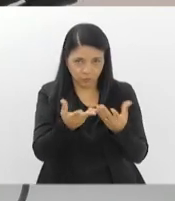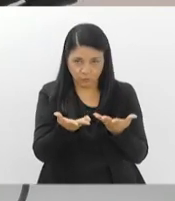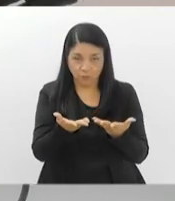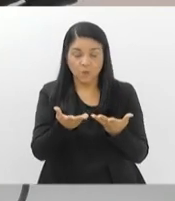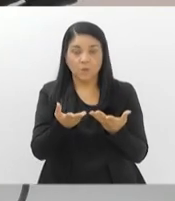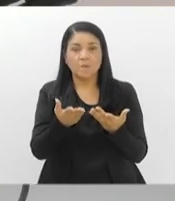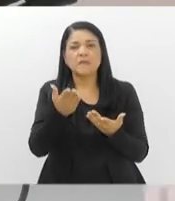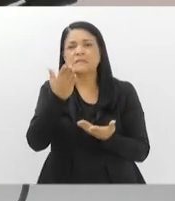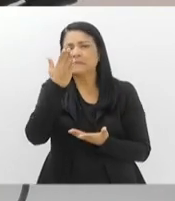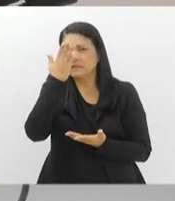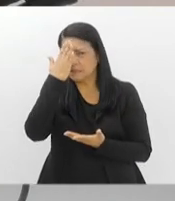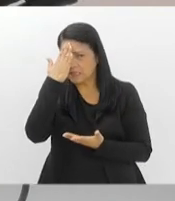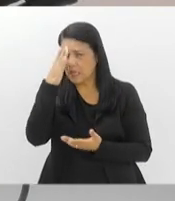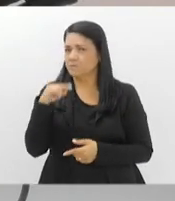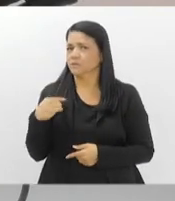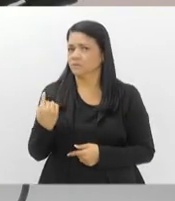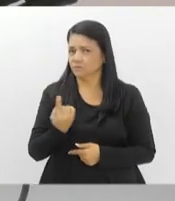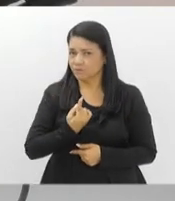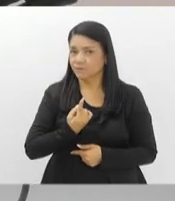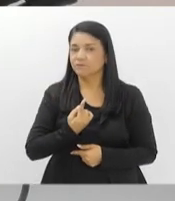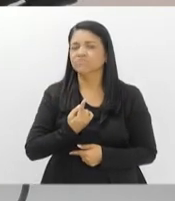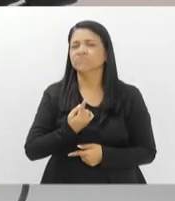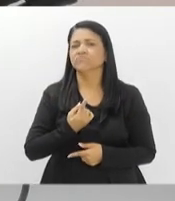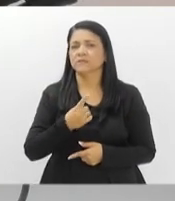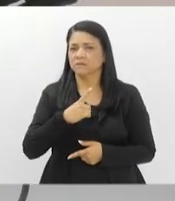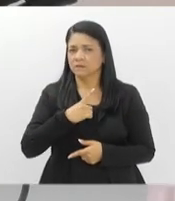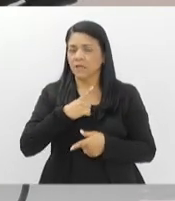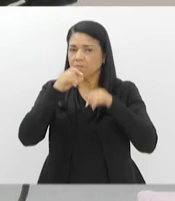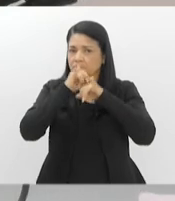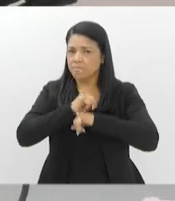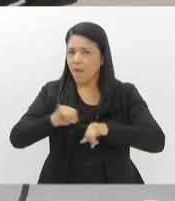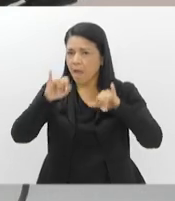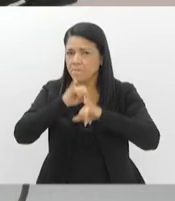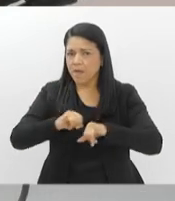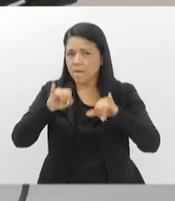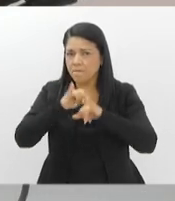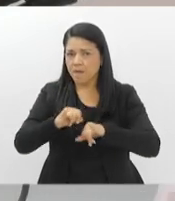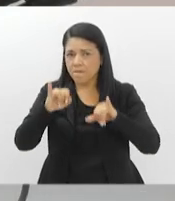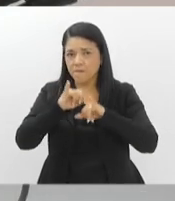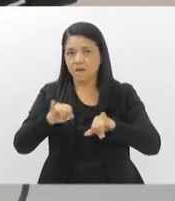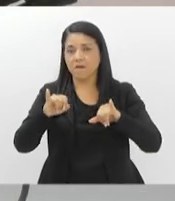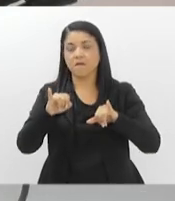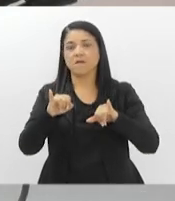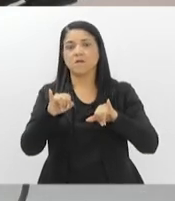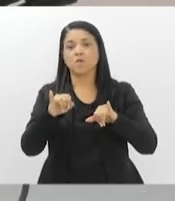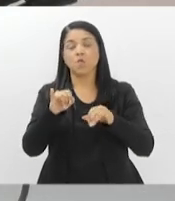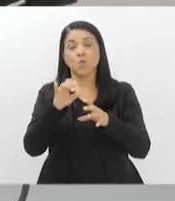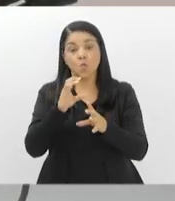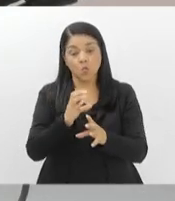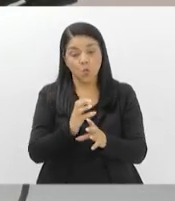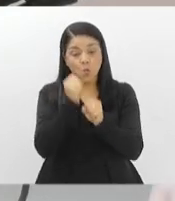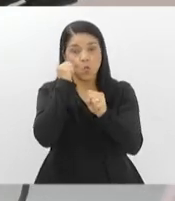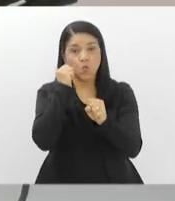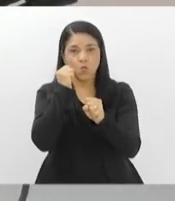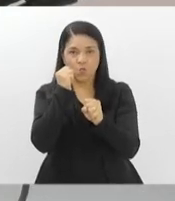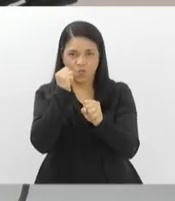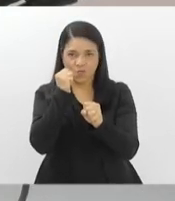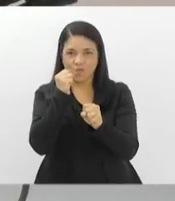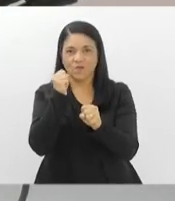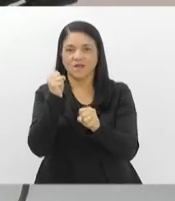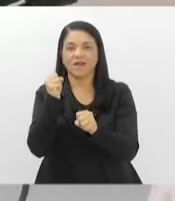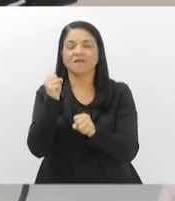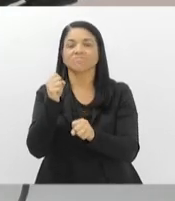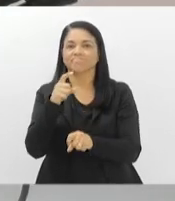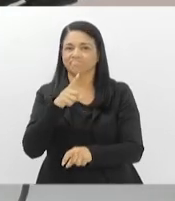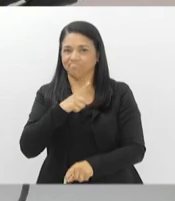sabe E tem sido advogado pela mídia o lucro o grande lucro